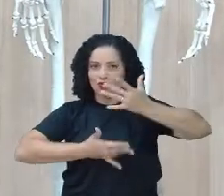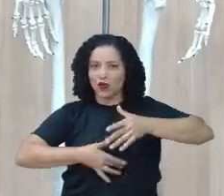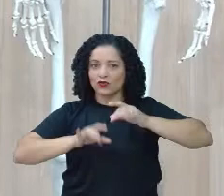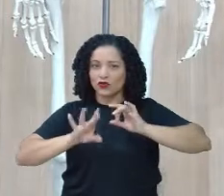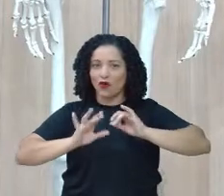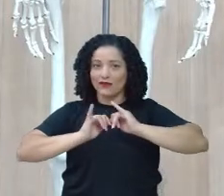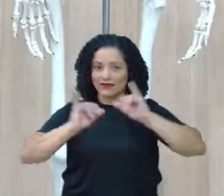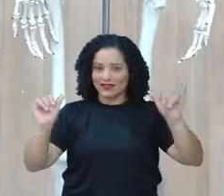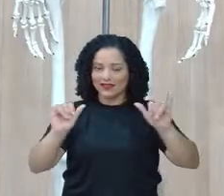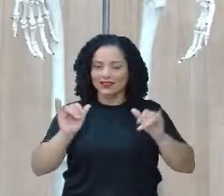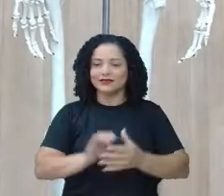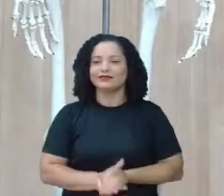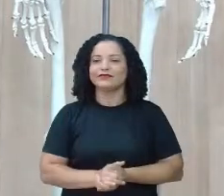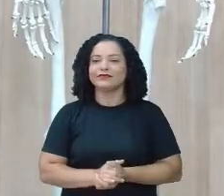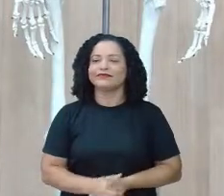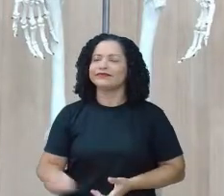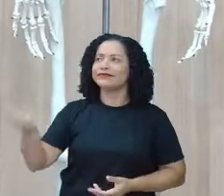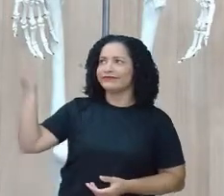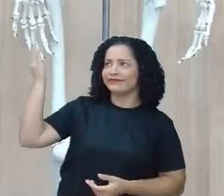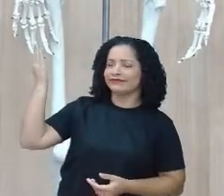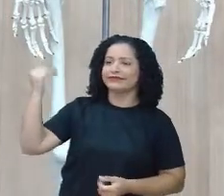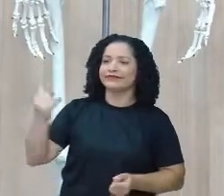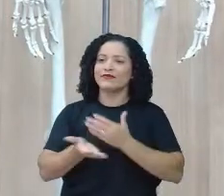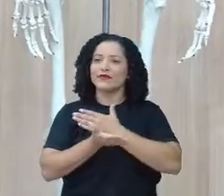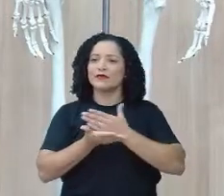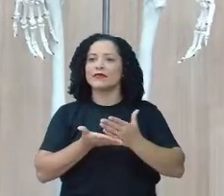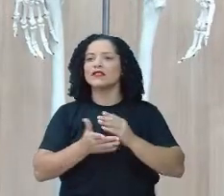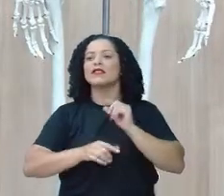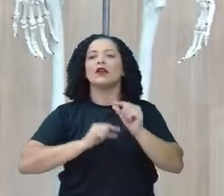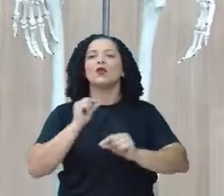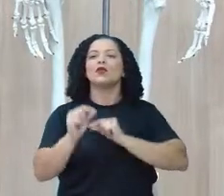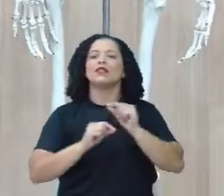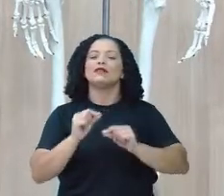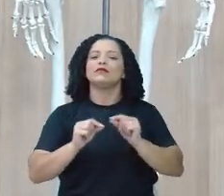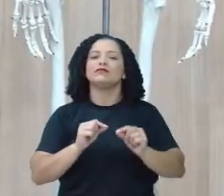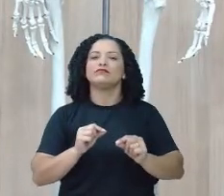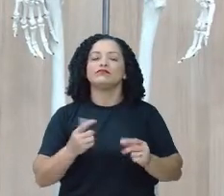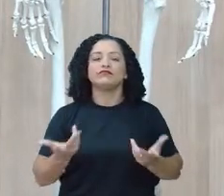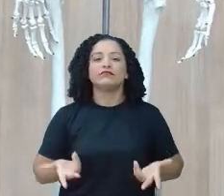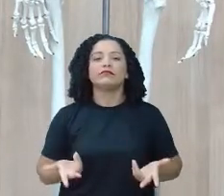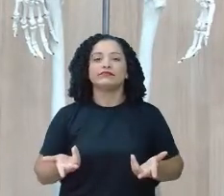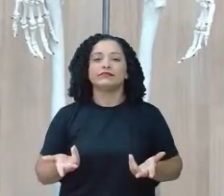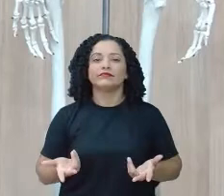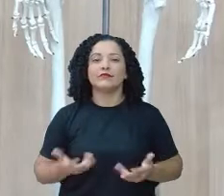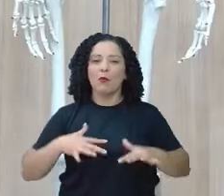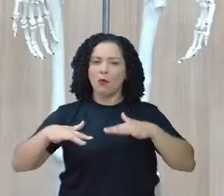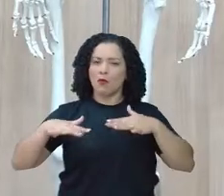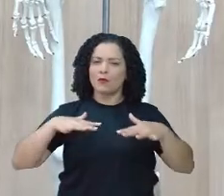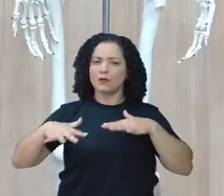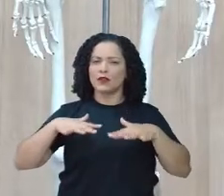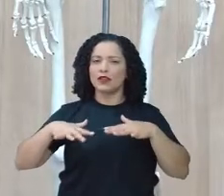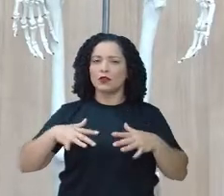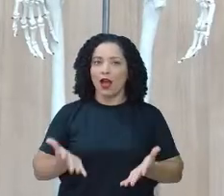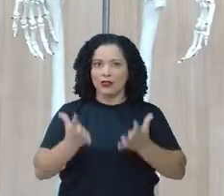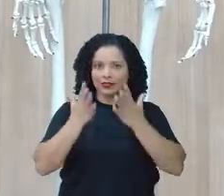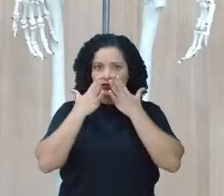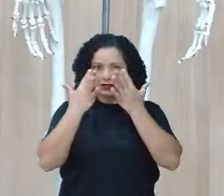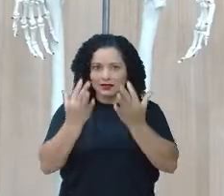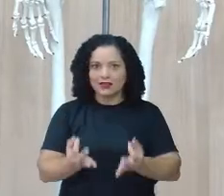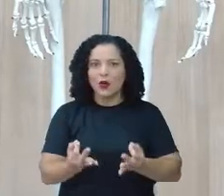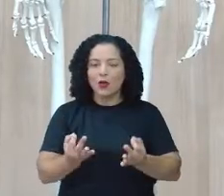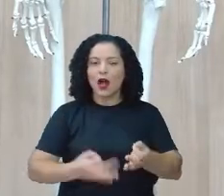vamos continuar. Então aqui eu começo, para falar de locomoção, eu começo a chamar a atenção a vocês em relação